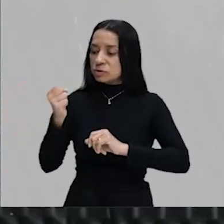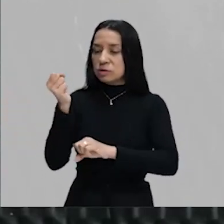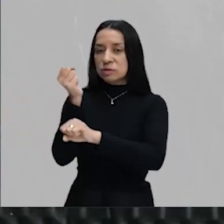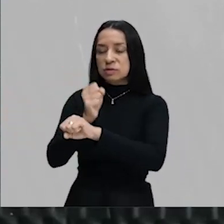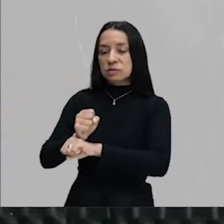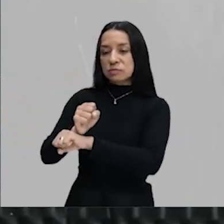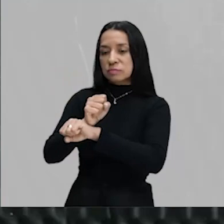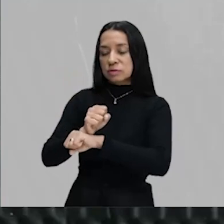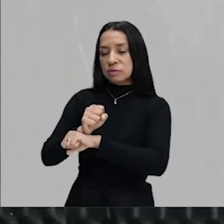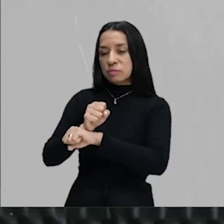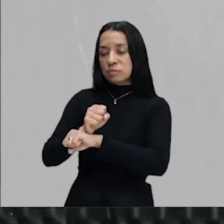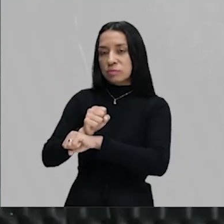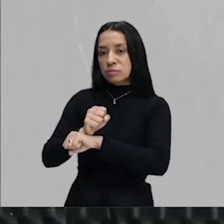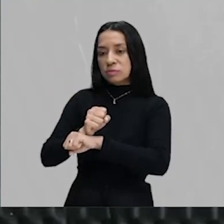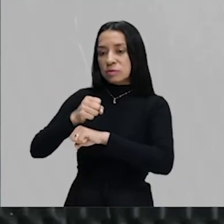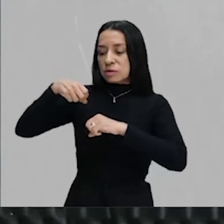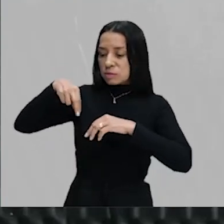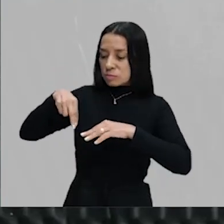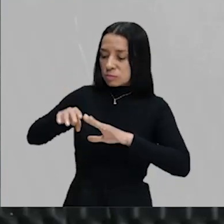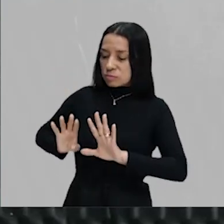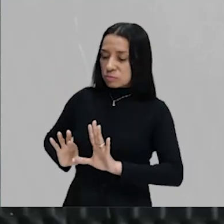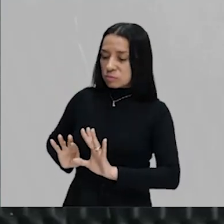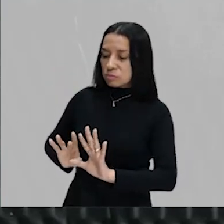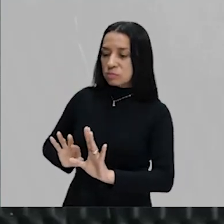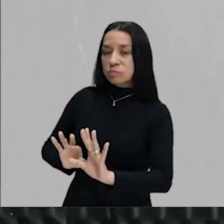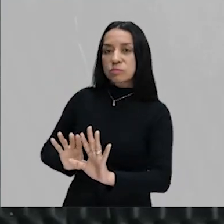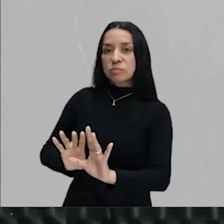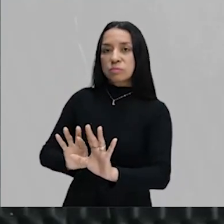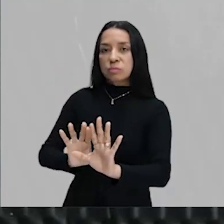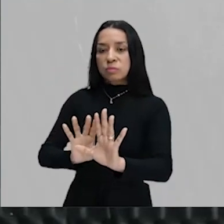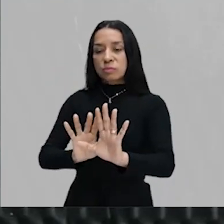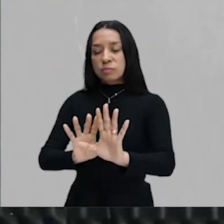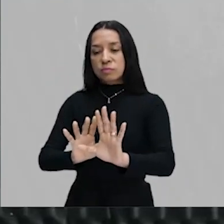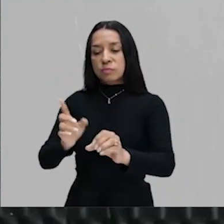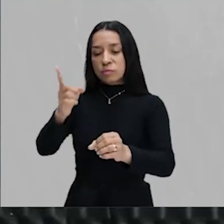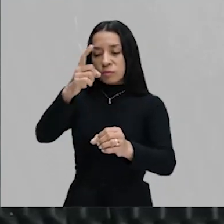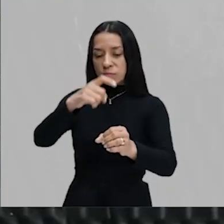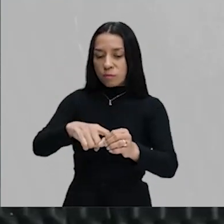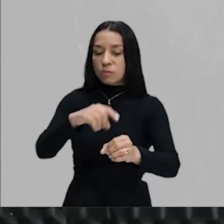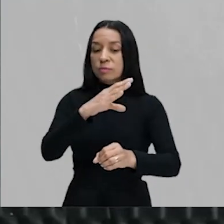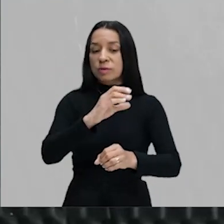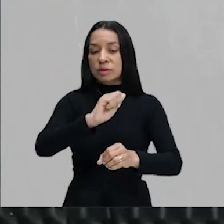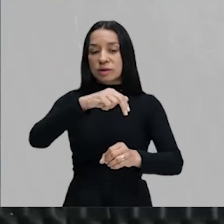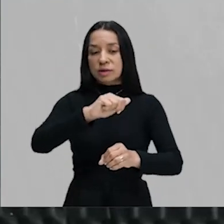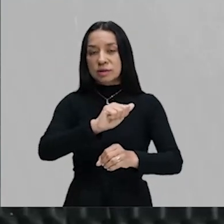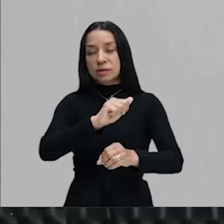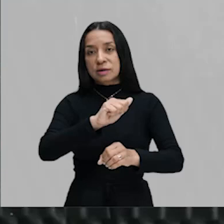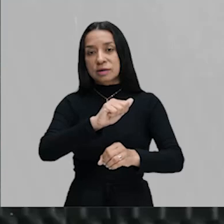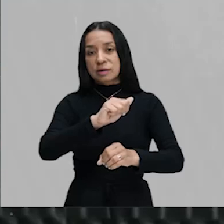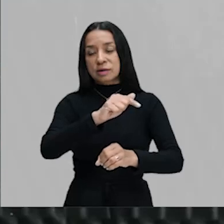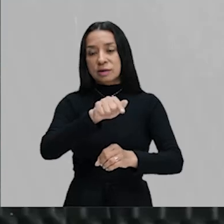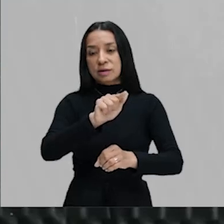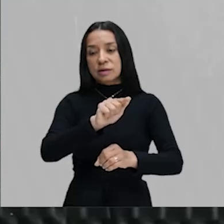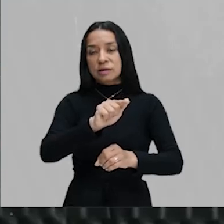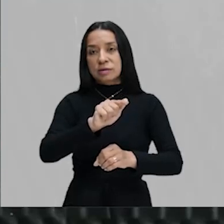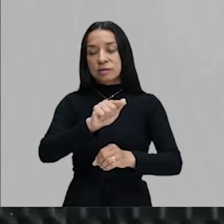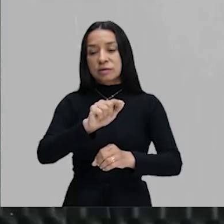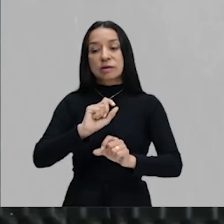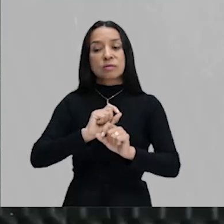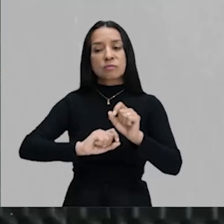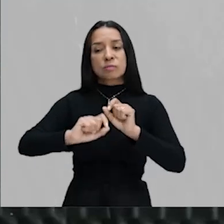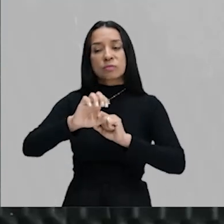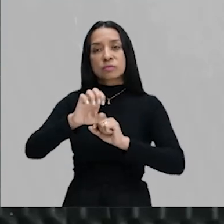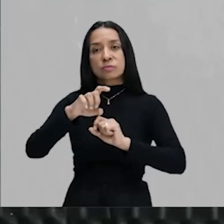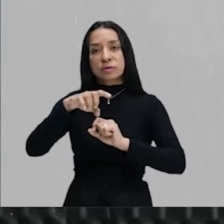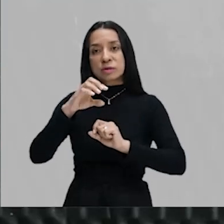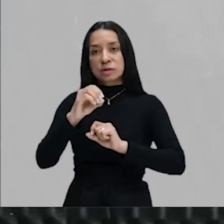escravidão e, evidentemente, levar esse povo de volta para Canaã. É o famoso êxodo